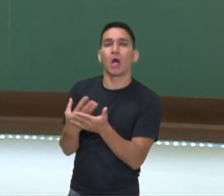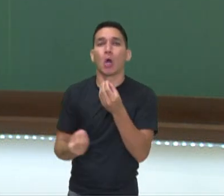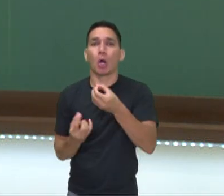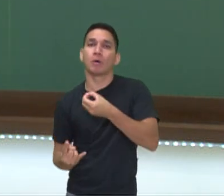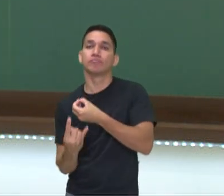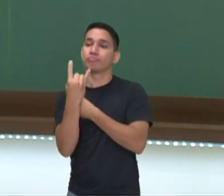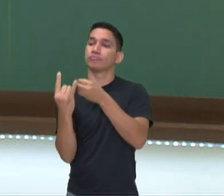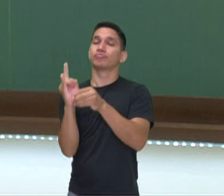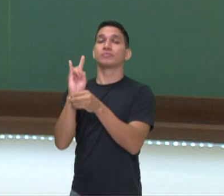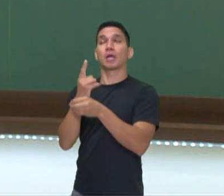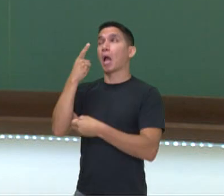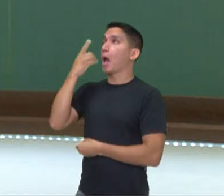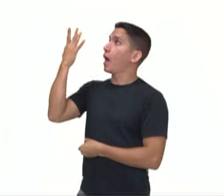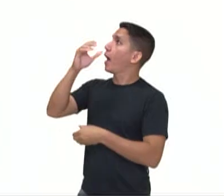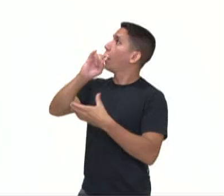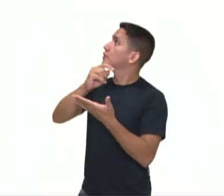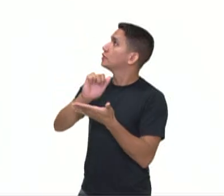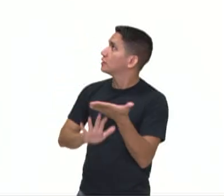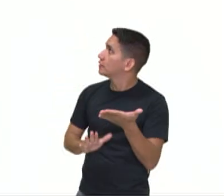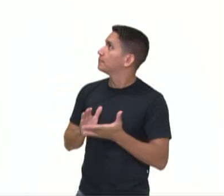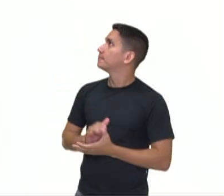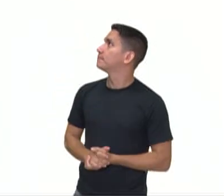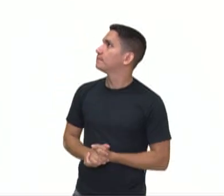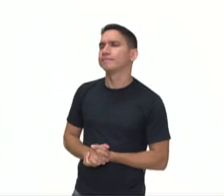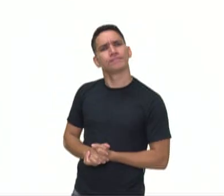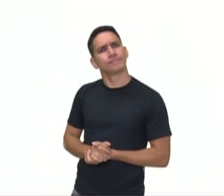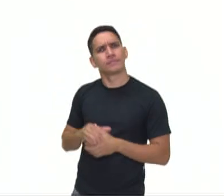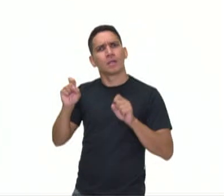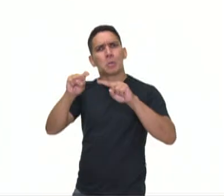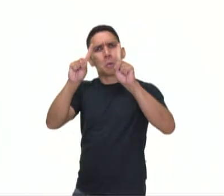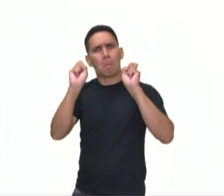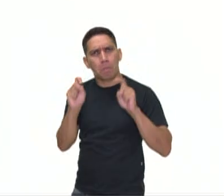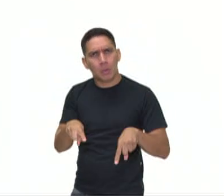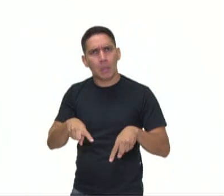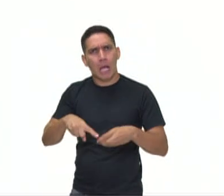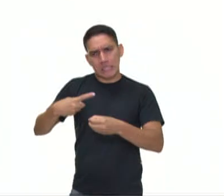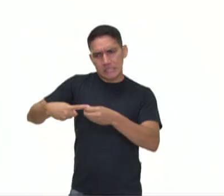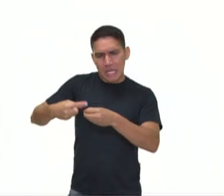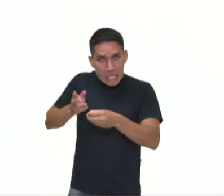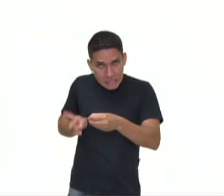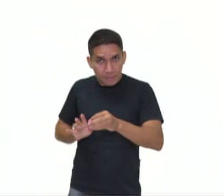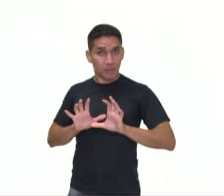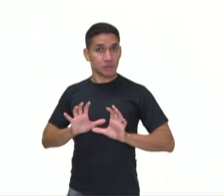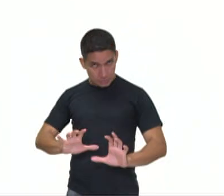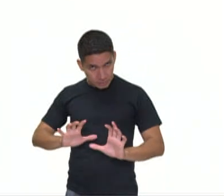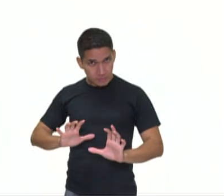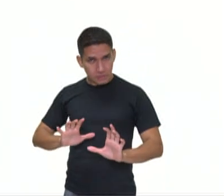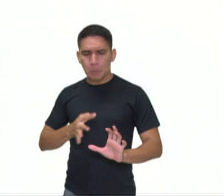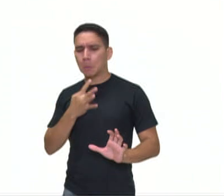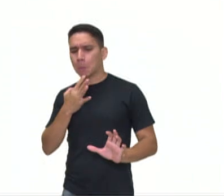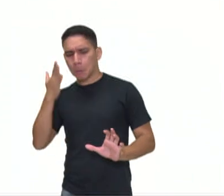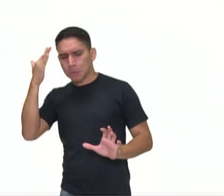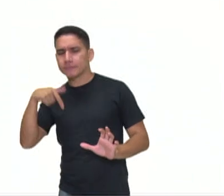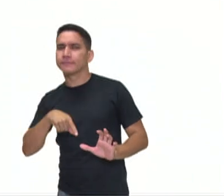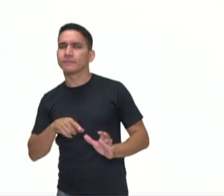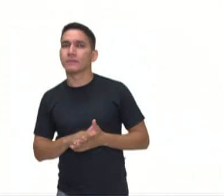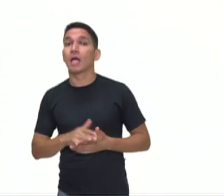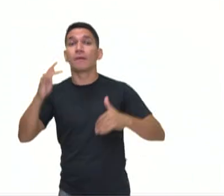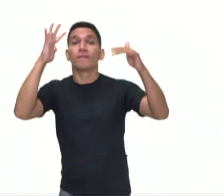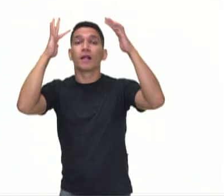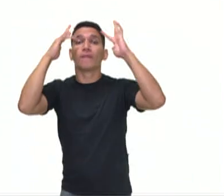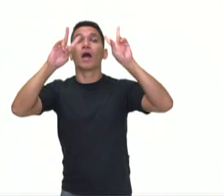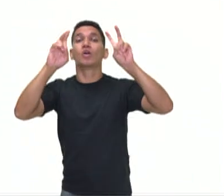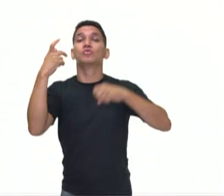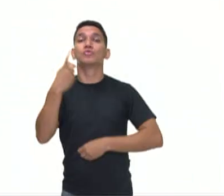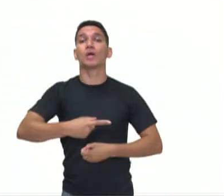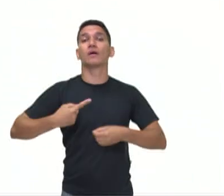olha a atividade para você na tela, Será que as cidades sempre foram da forma que as conhecemos? Reflita sobre seu